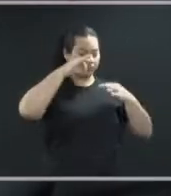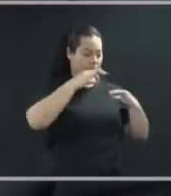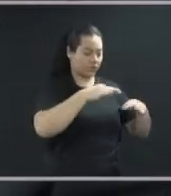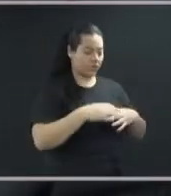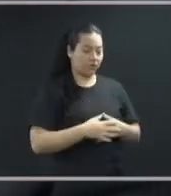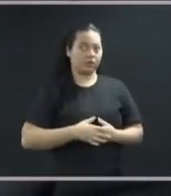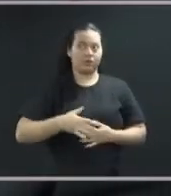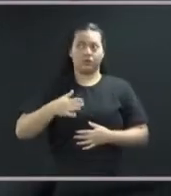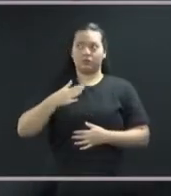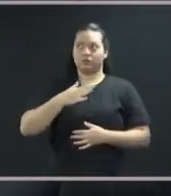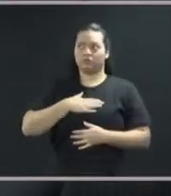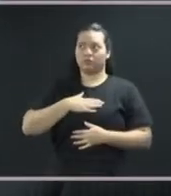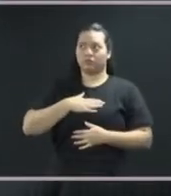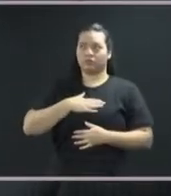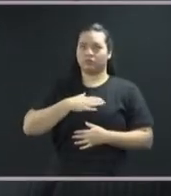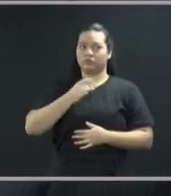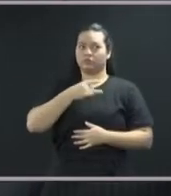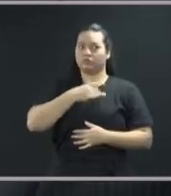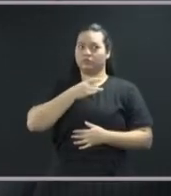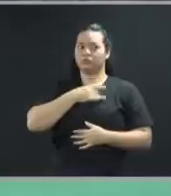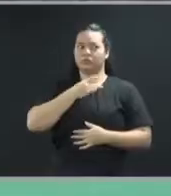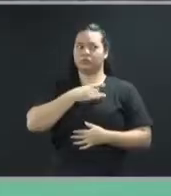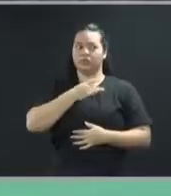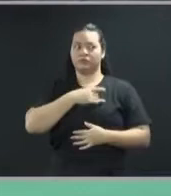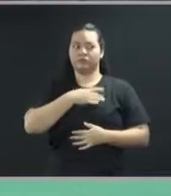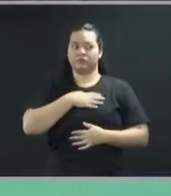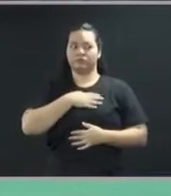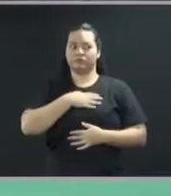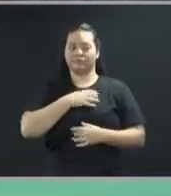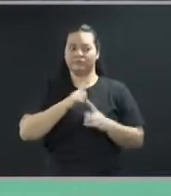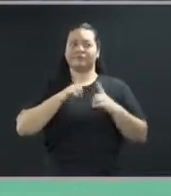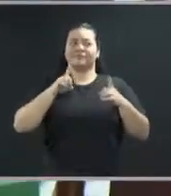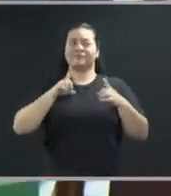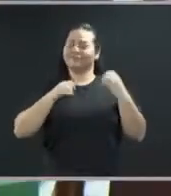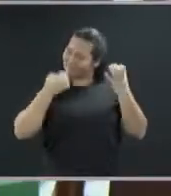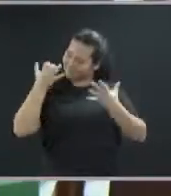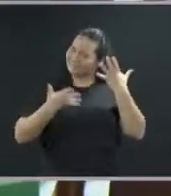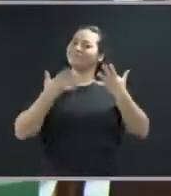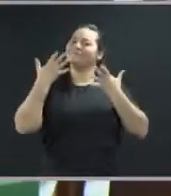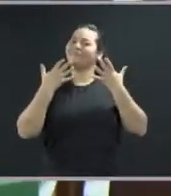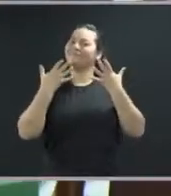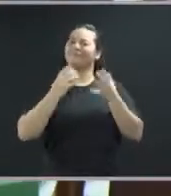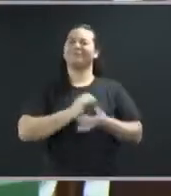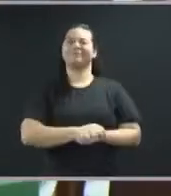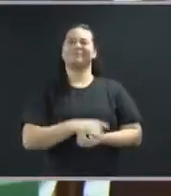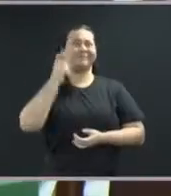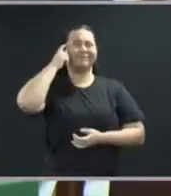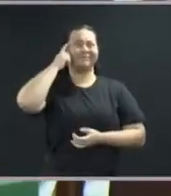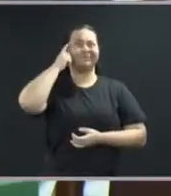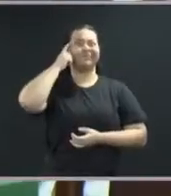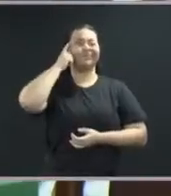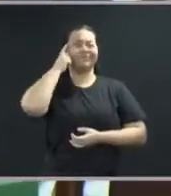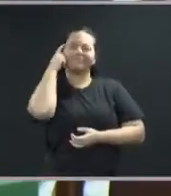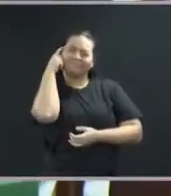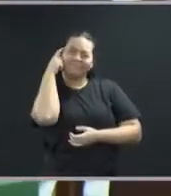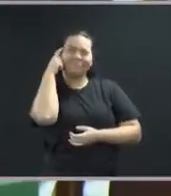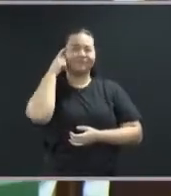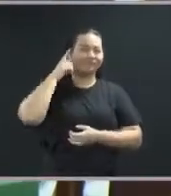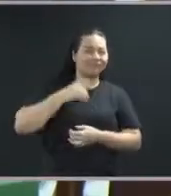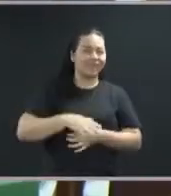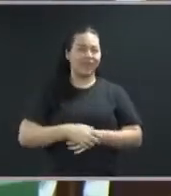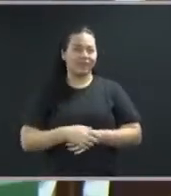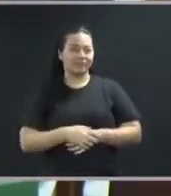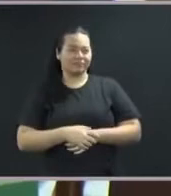meu Deus, agora fiquei todo alegre. Eu falei: eu vou ver se esse negócio funciona mesmo. Eu vou ver se eu estou mesmo revestido